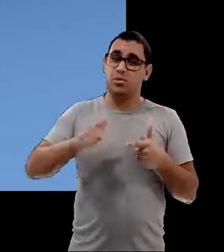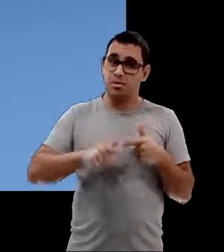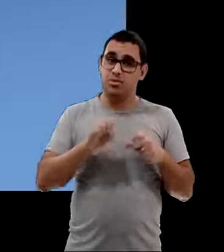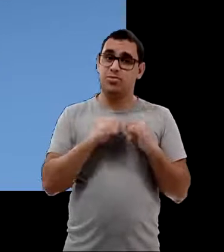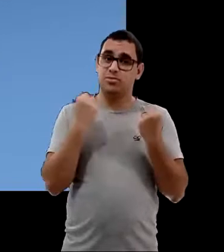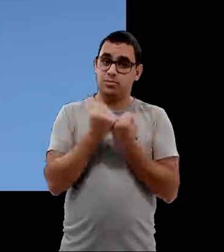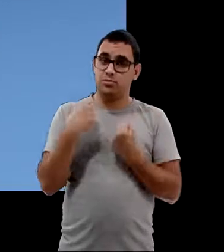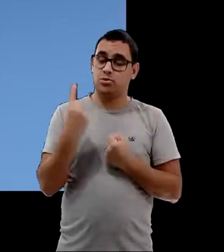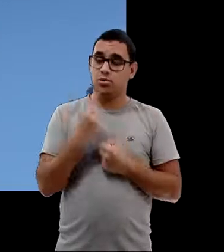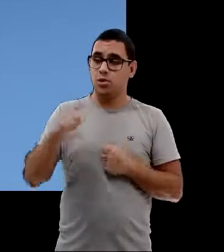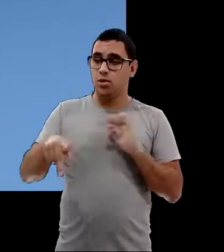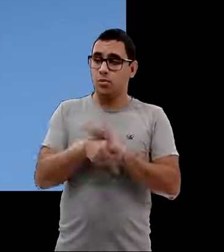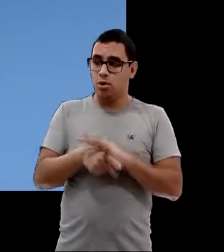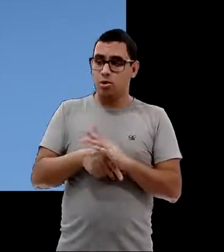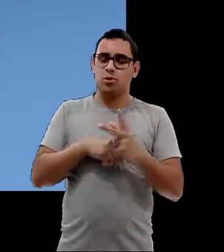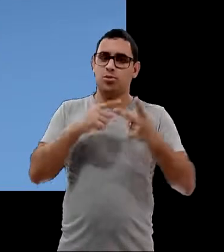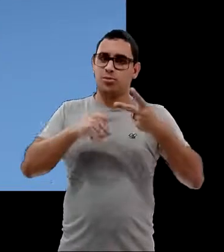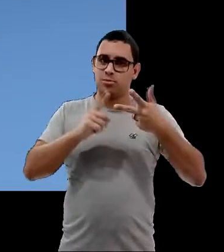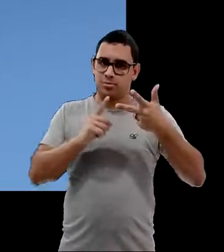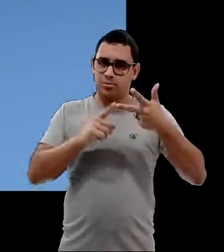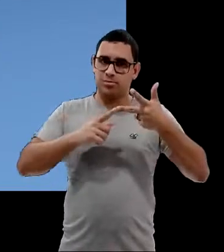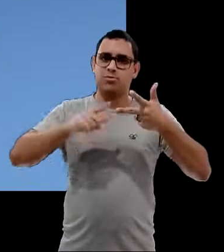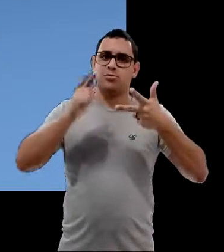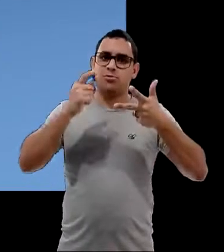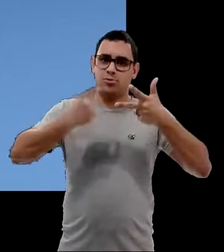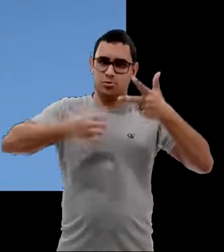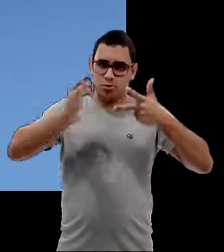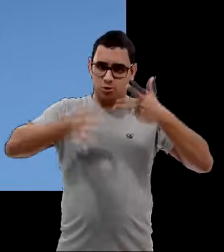a decisão do do Supremo Tribunal Federal que